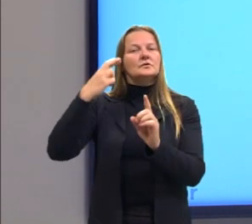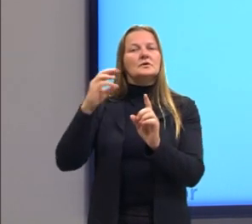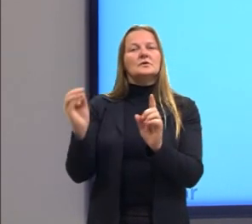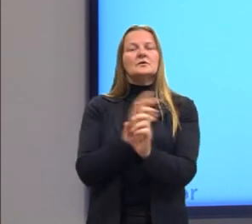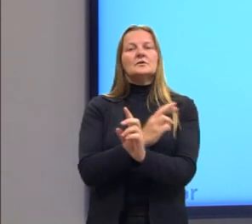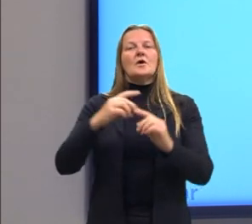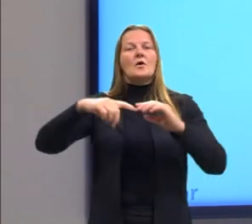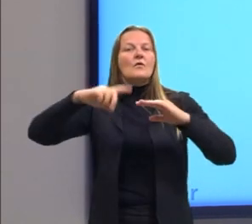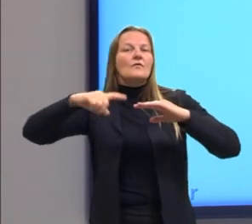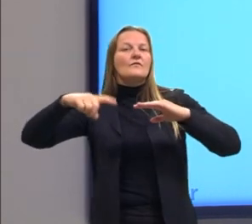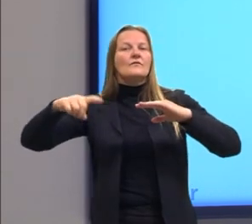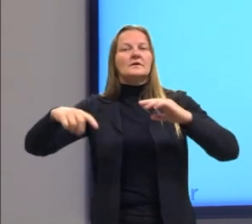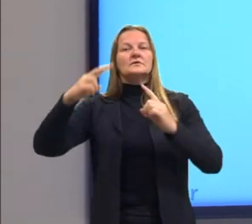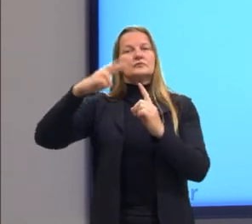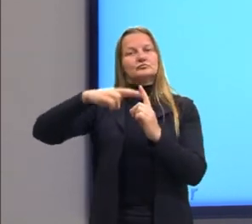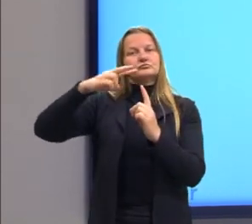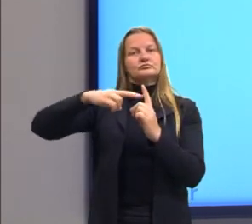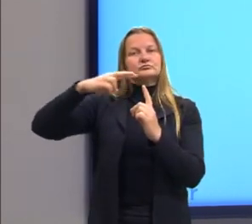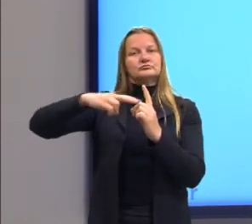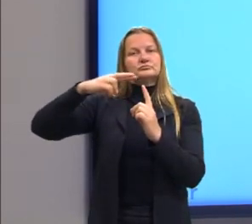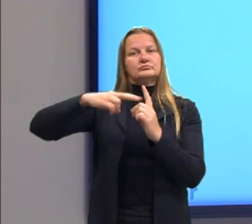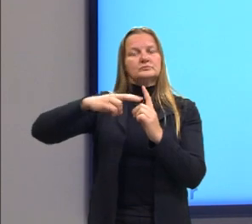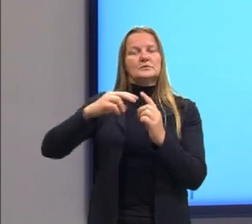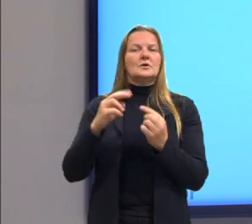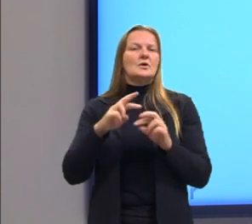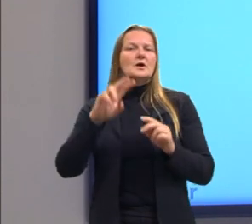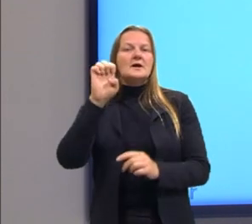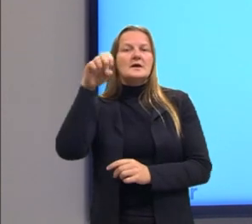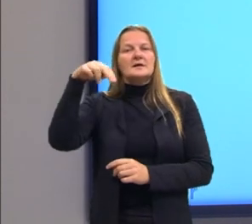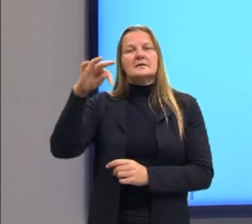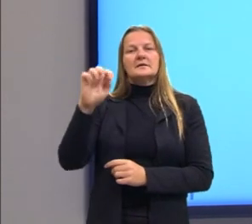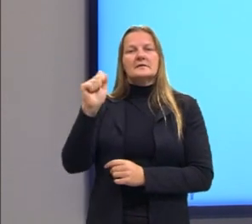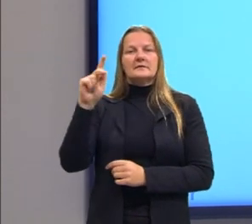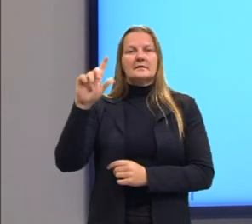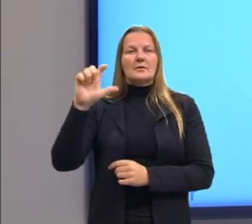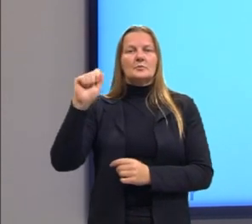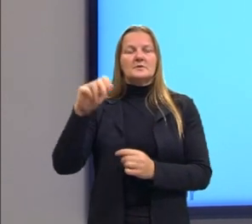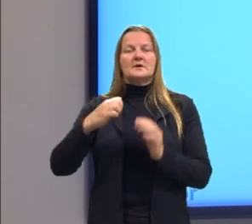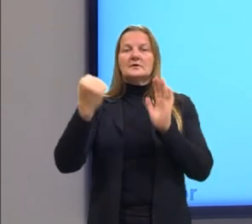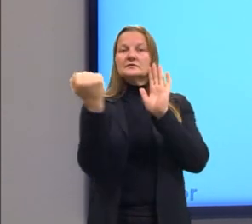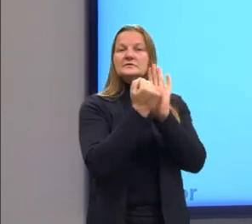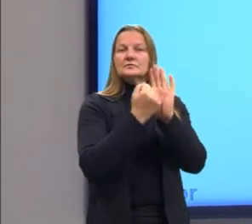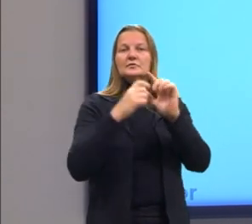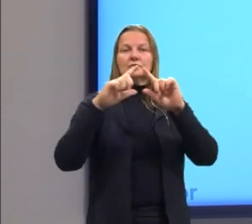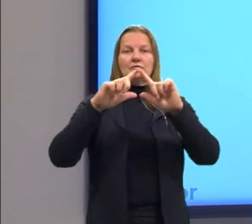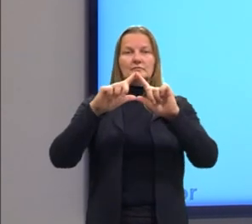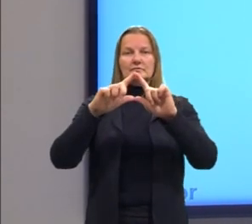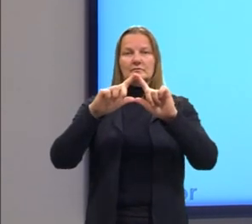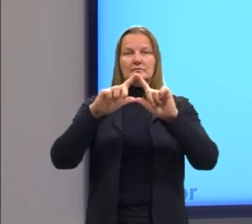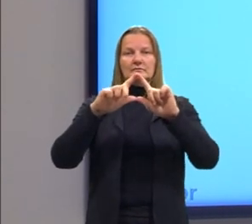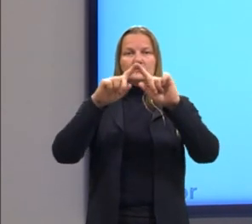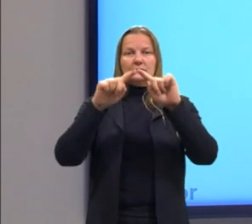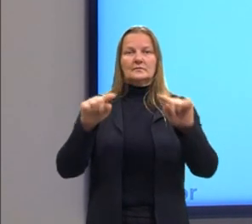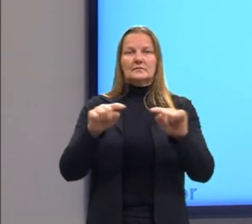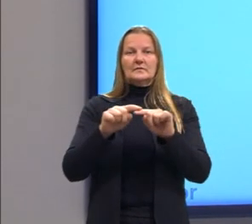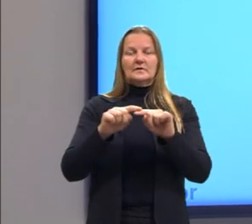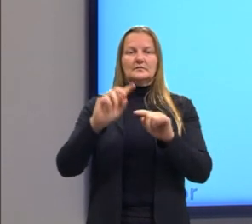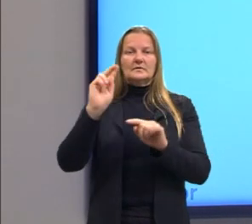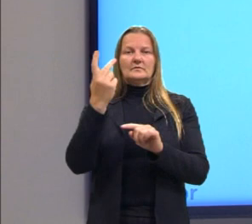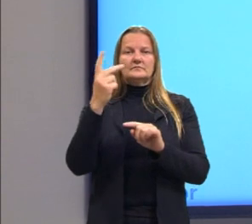variação de entalpia a variação de entalpia é simbolizado pelo delta h a variação a gente